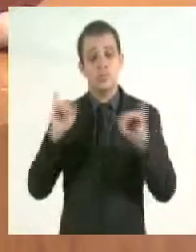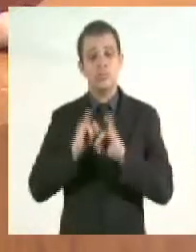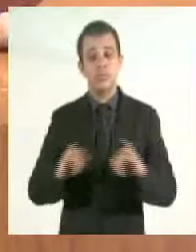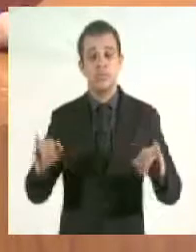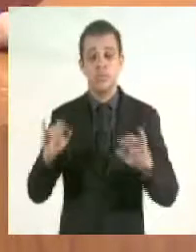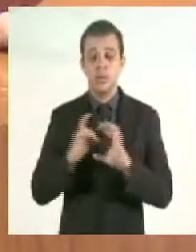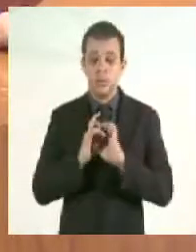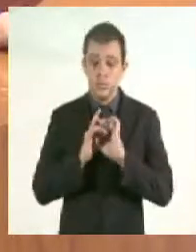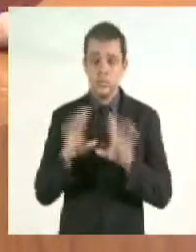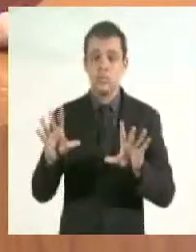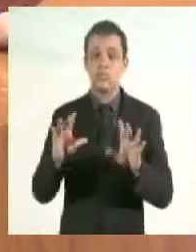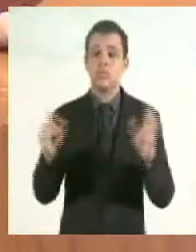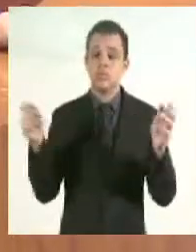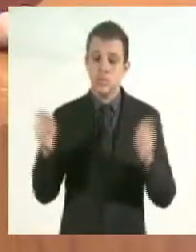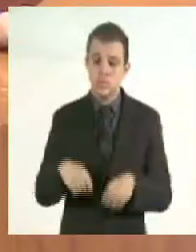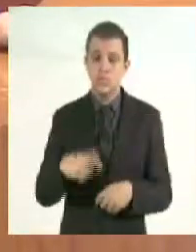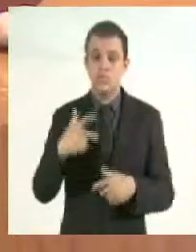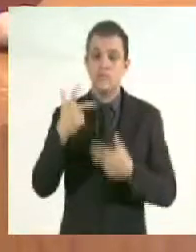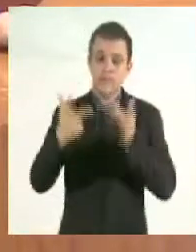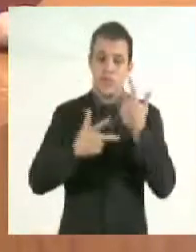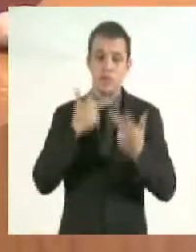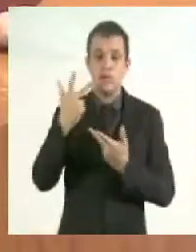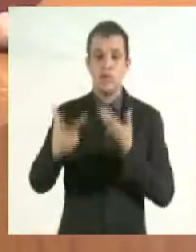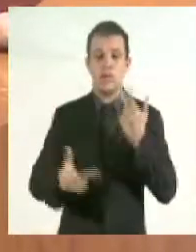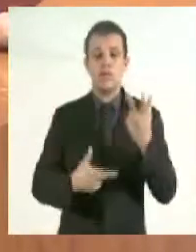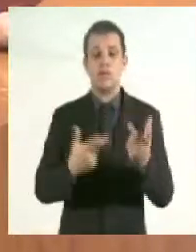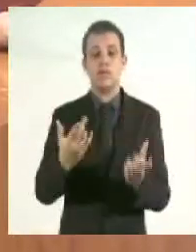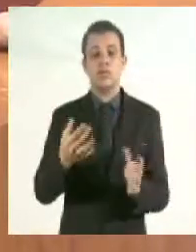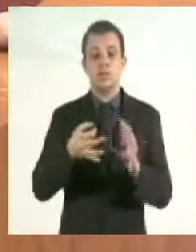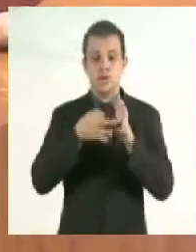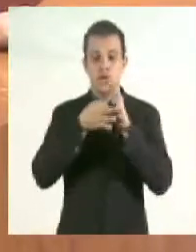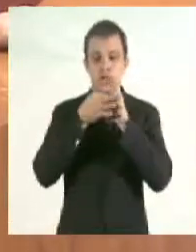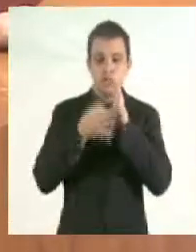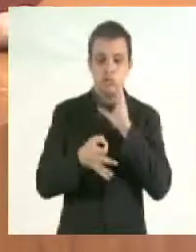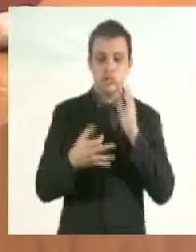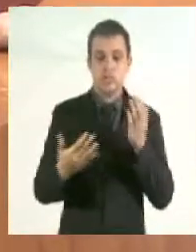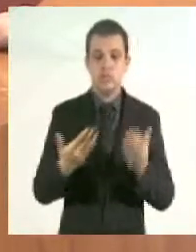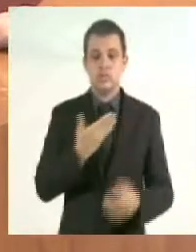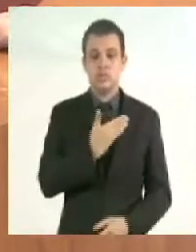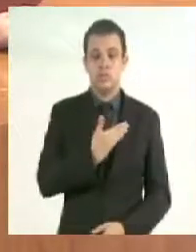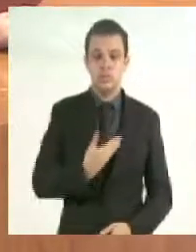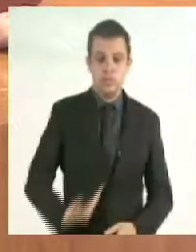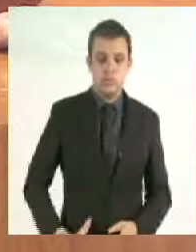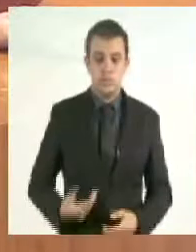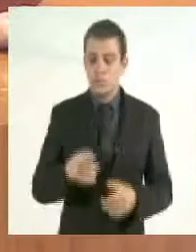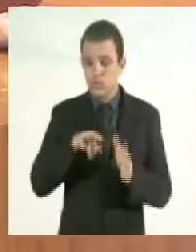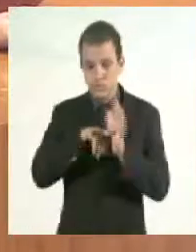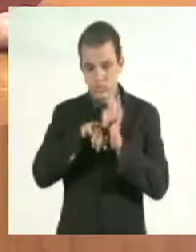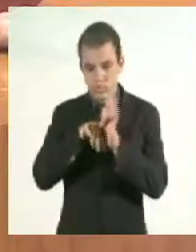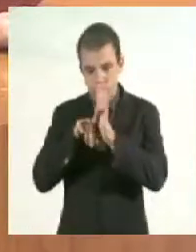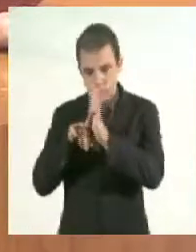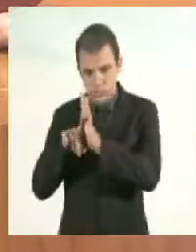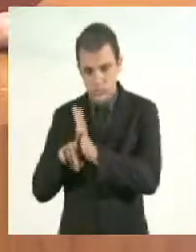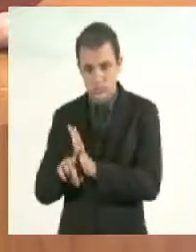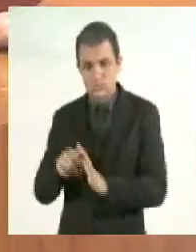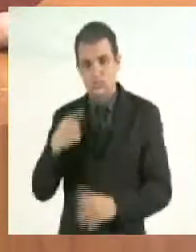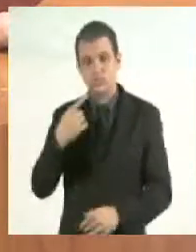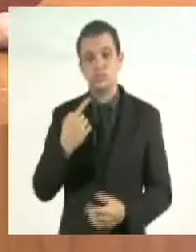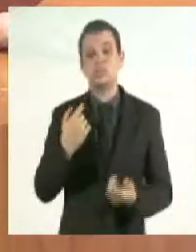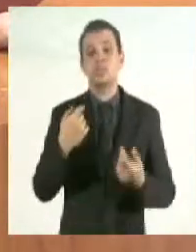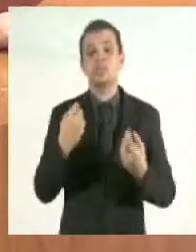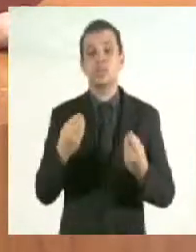para falar, para criticar, para investigar, para fazer com que a democracia realmente